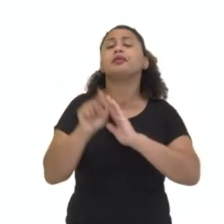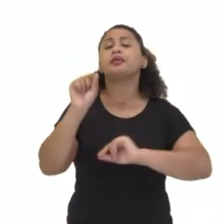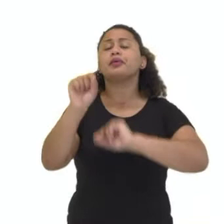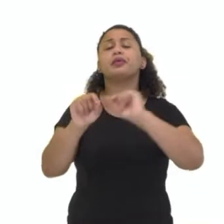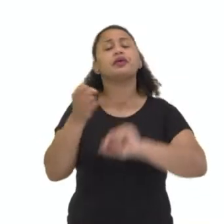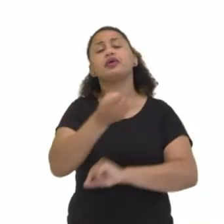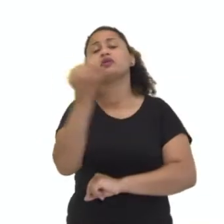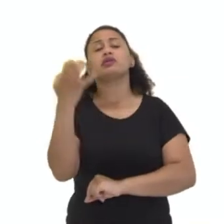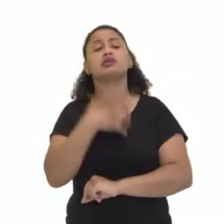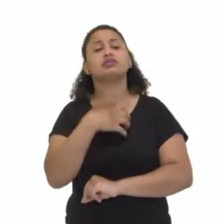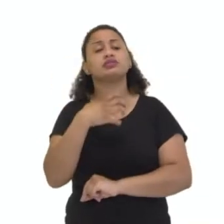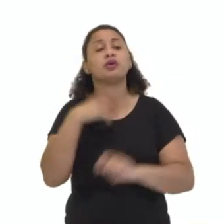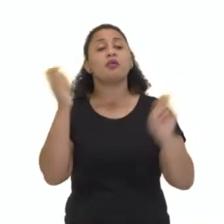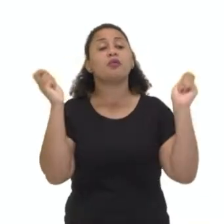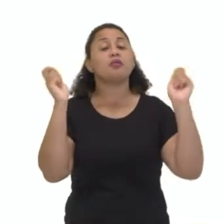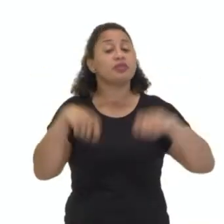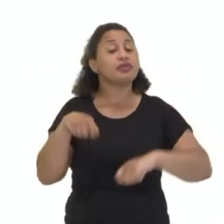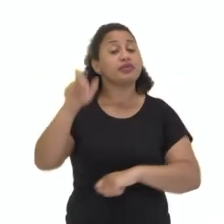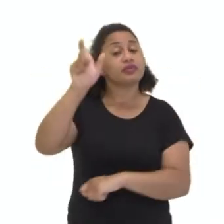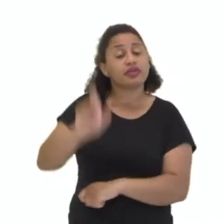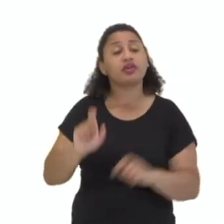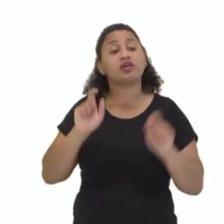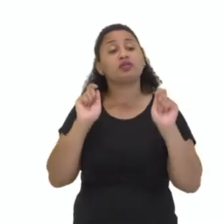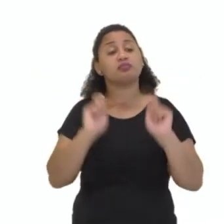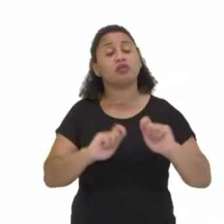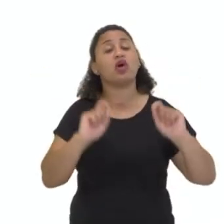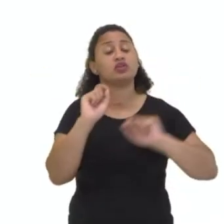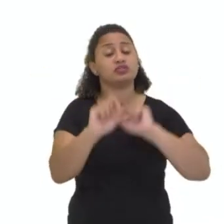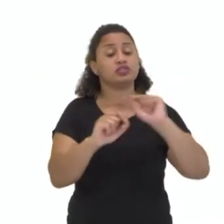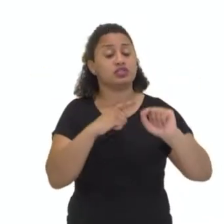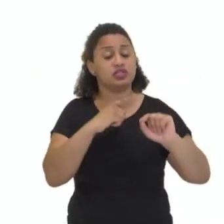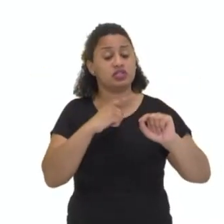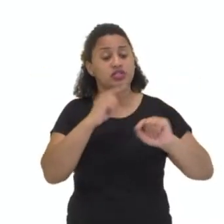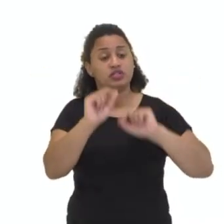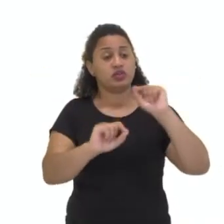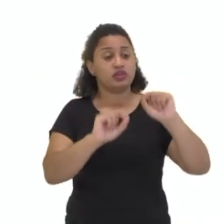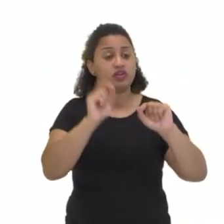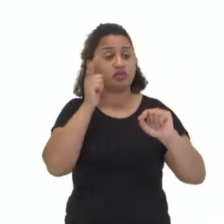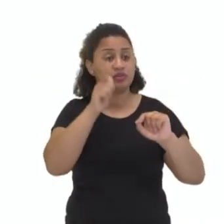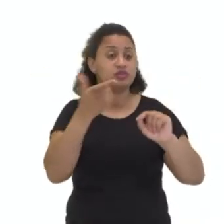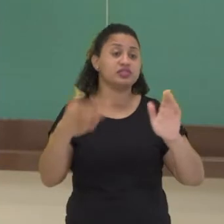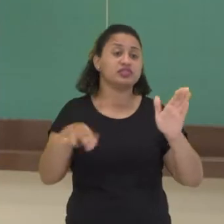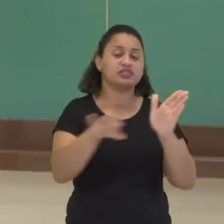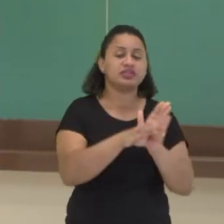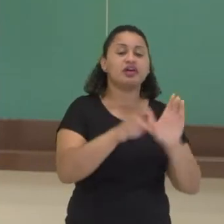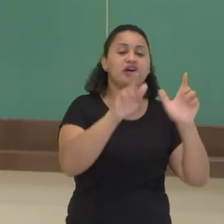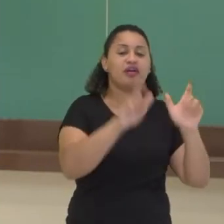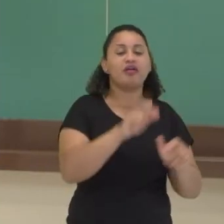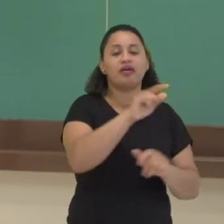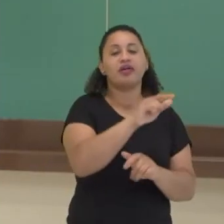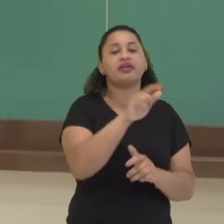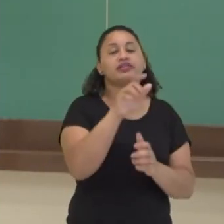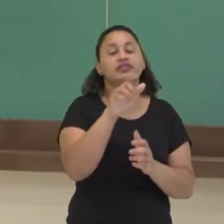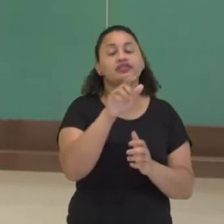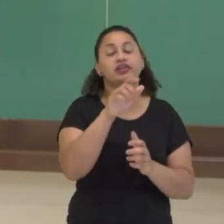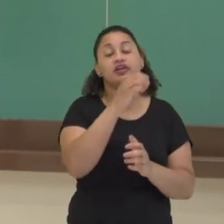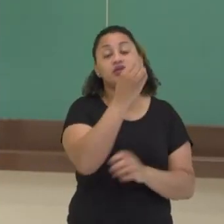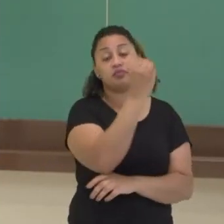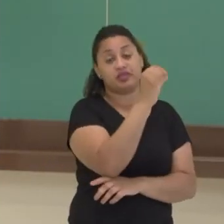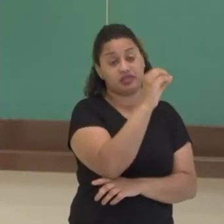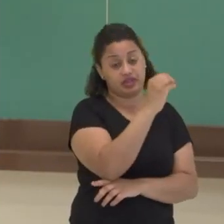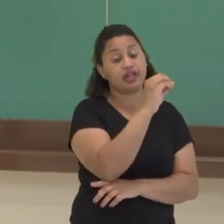quantas maneiras possíveis essa pessoa terá para chegar, então, em Recife ou Porto